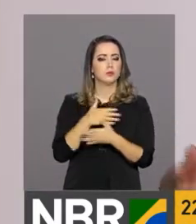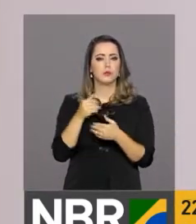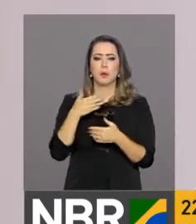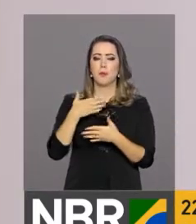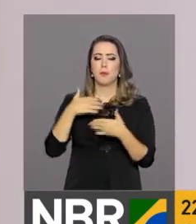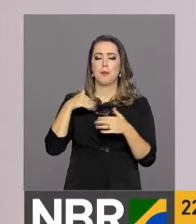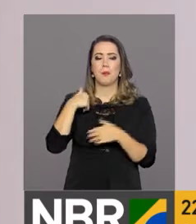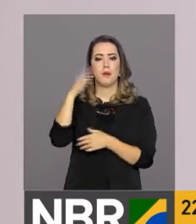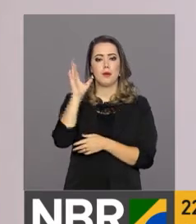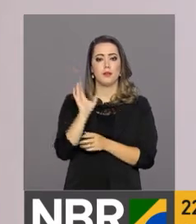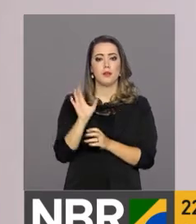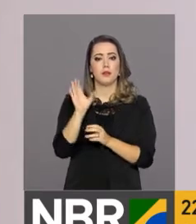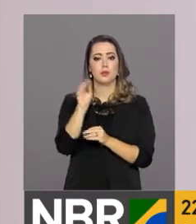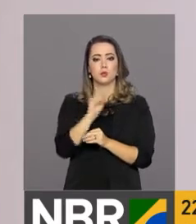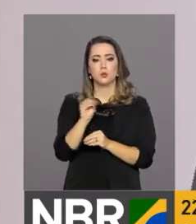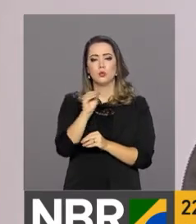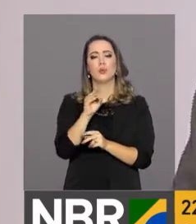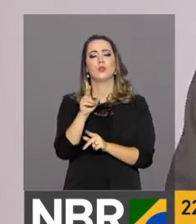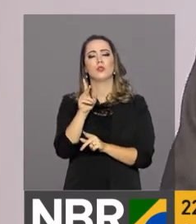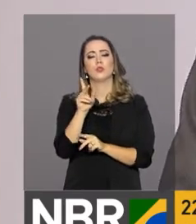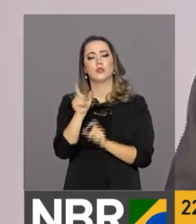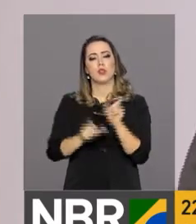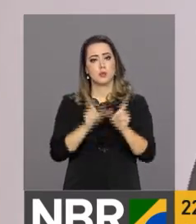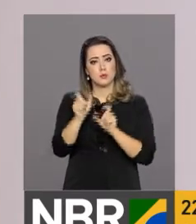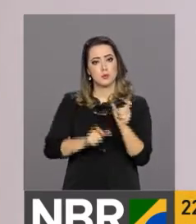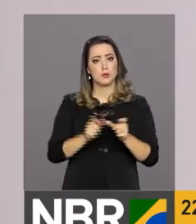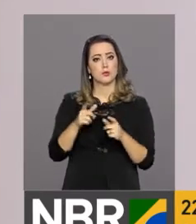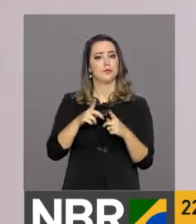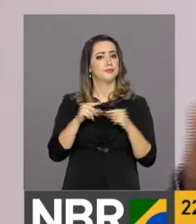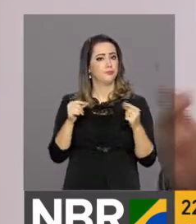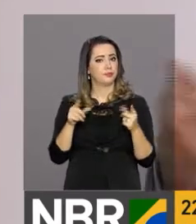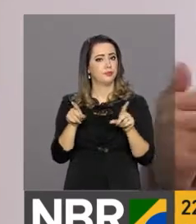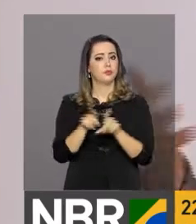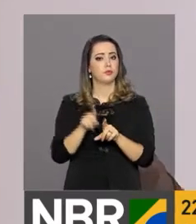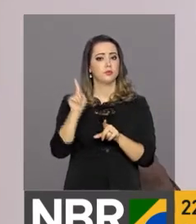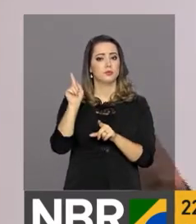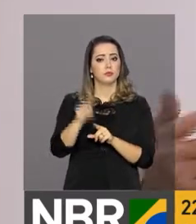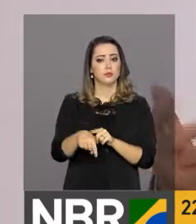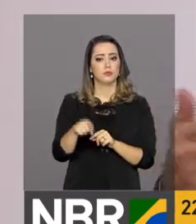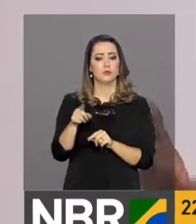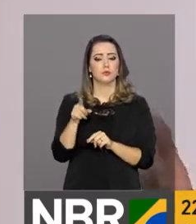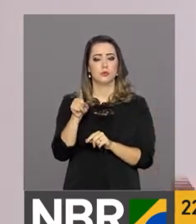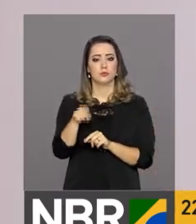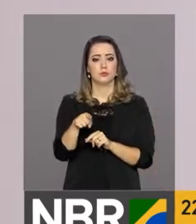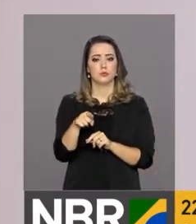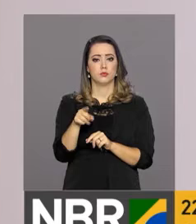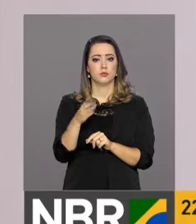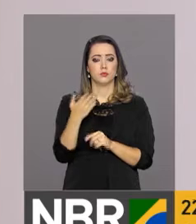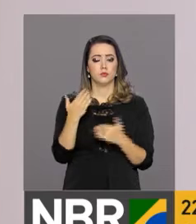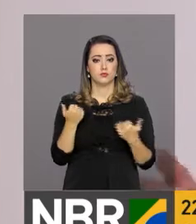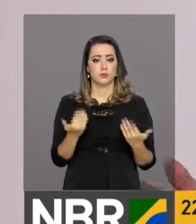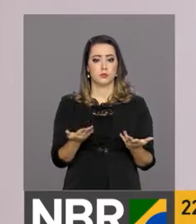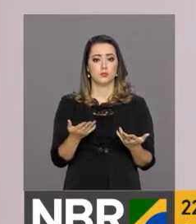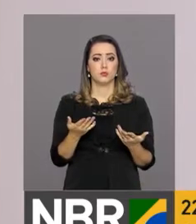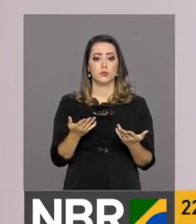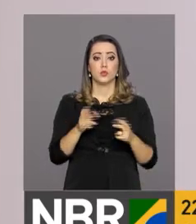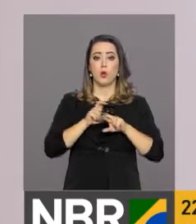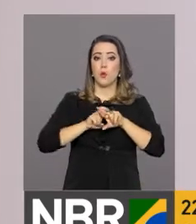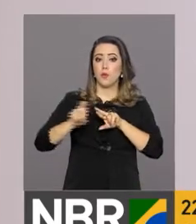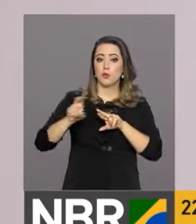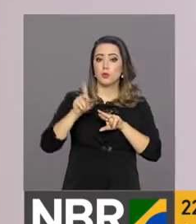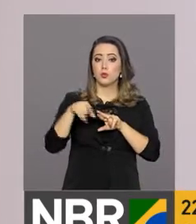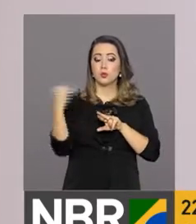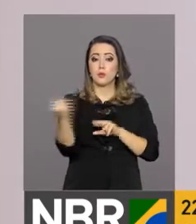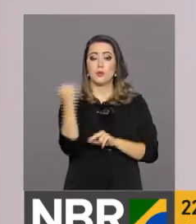atende a população é portanto é de zé é esta esta cobertura é decisiva que